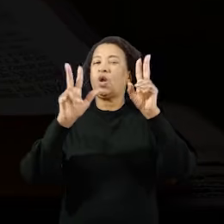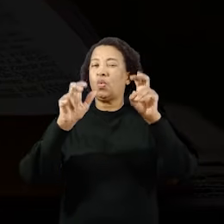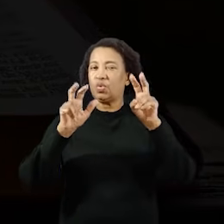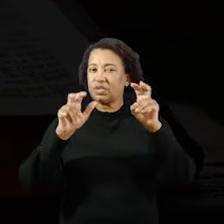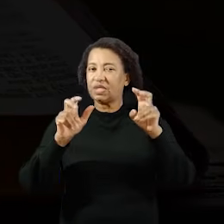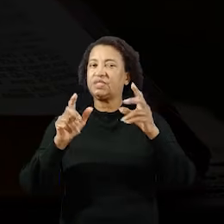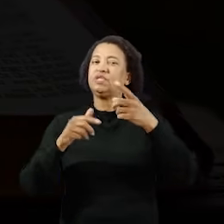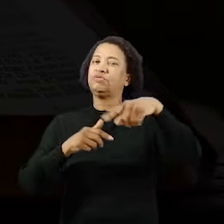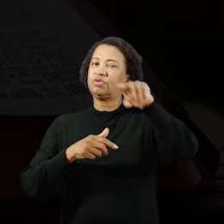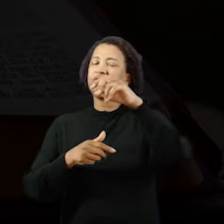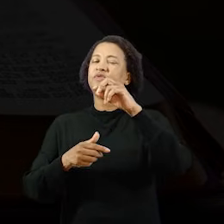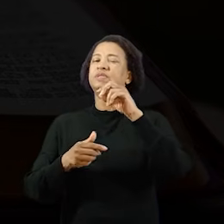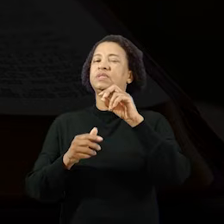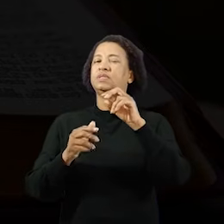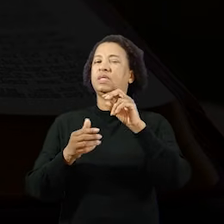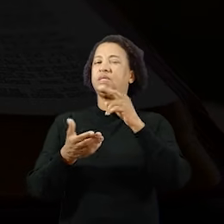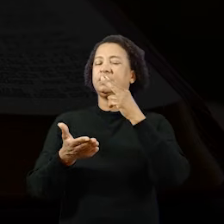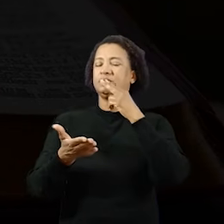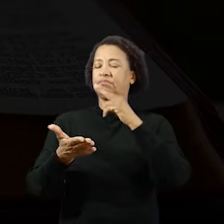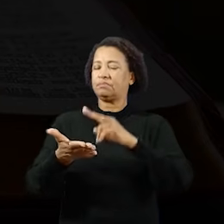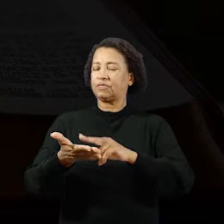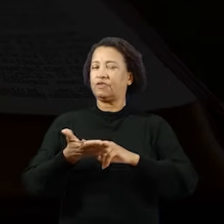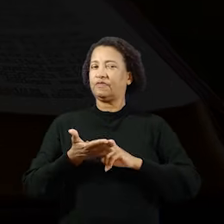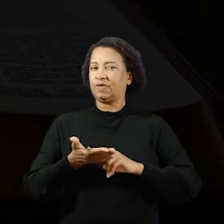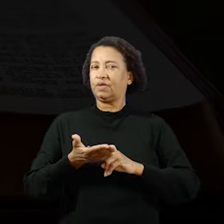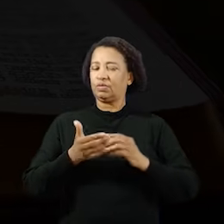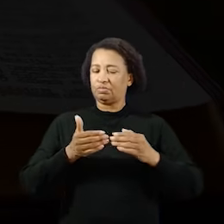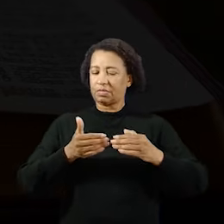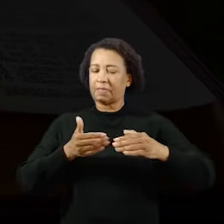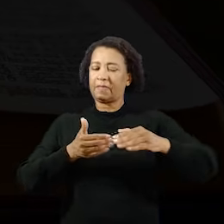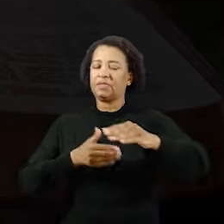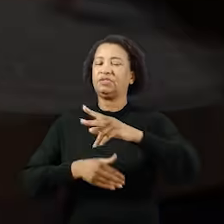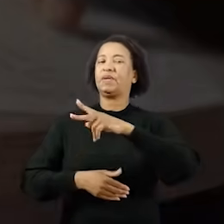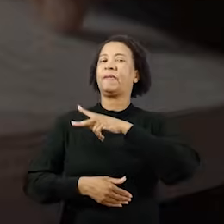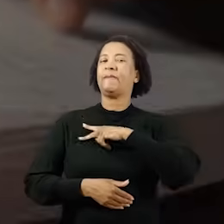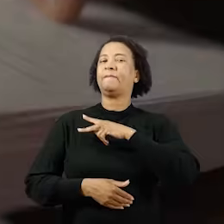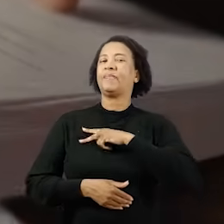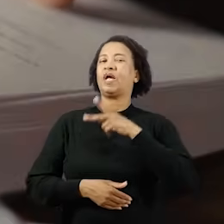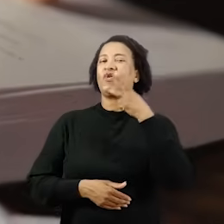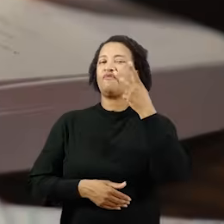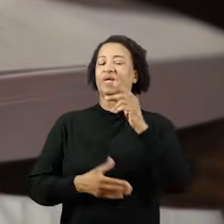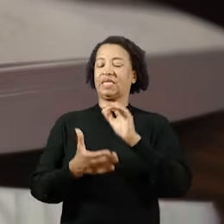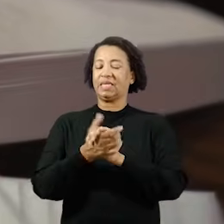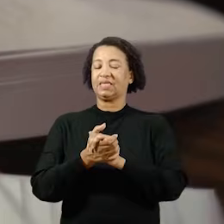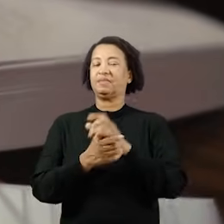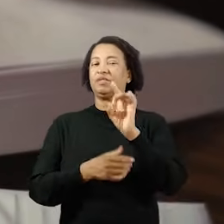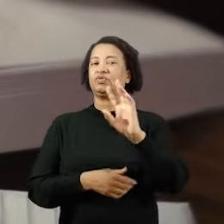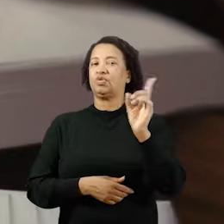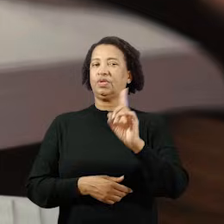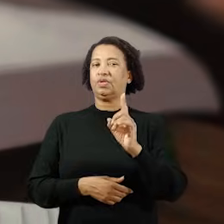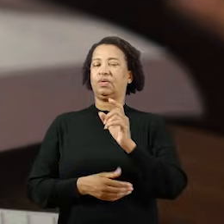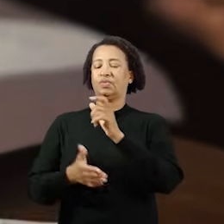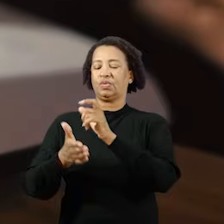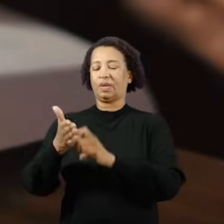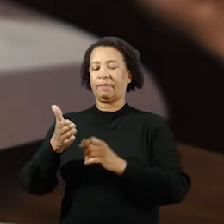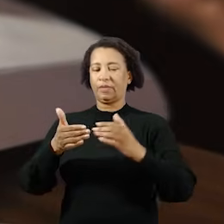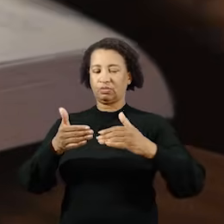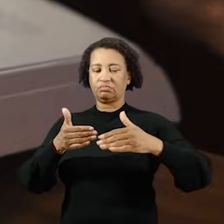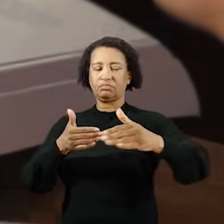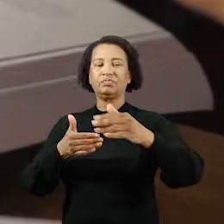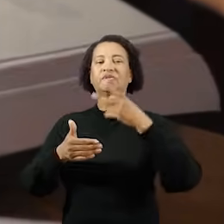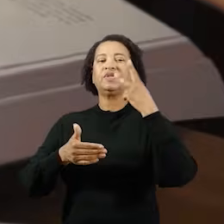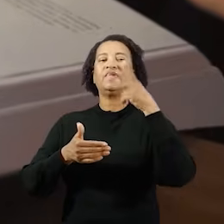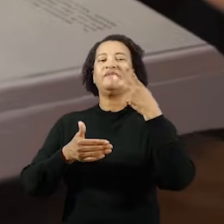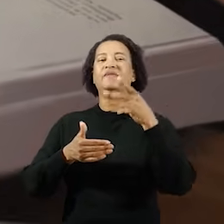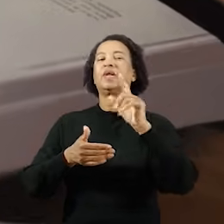assuntos sobre os quais vocês escreveram... A partir daí, Paulo não fala apenas sobre casamento. Nos capítulos seguintes,